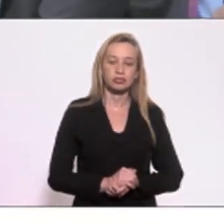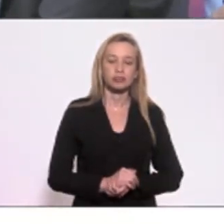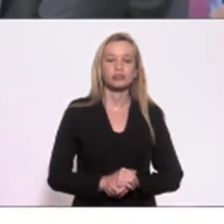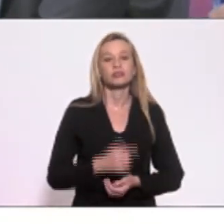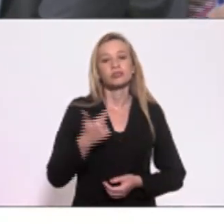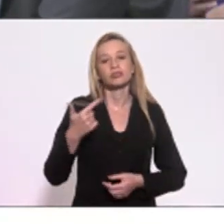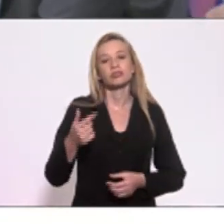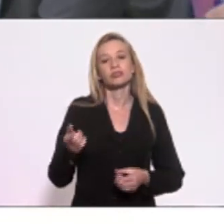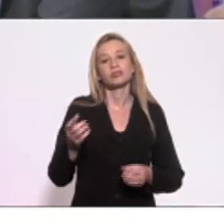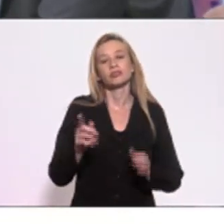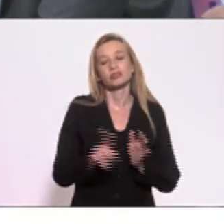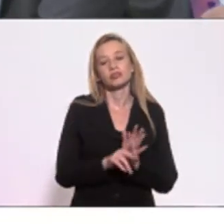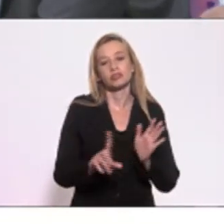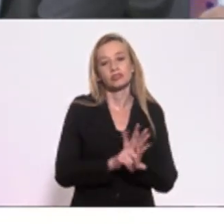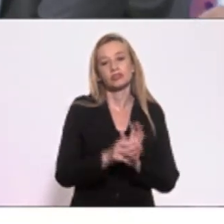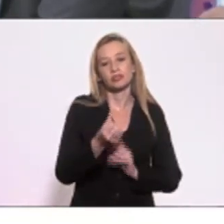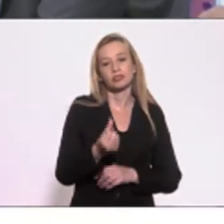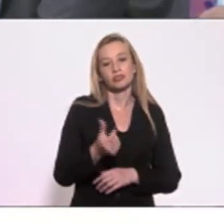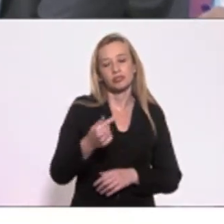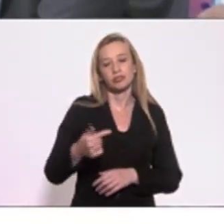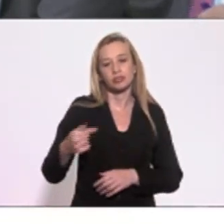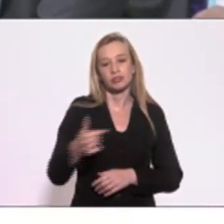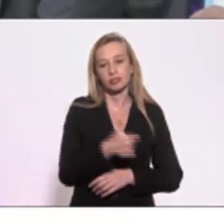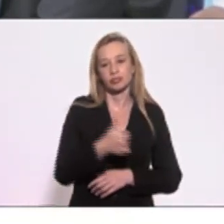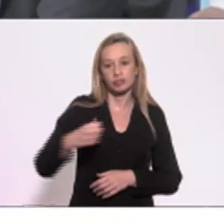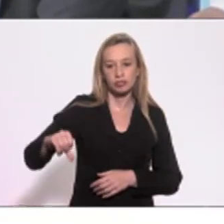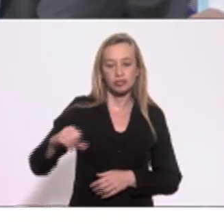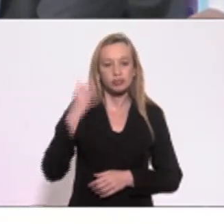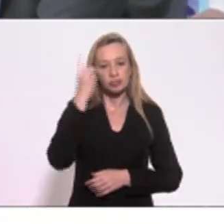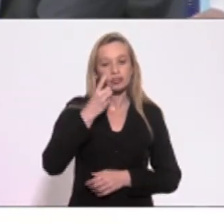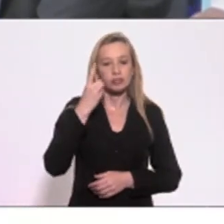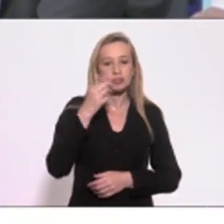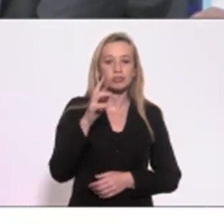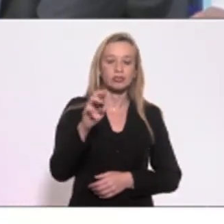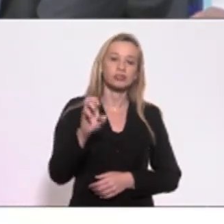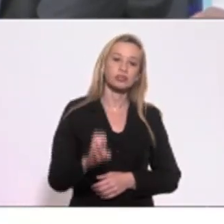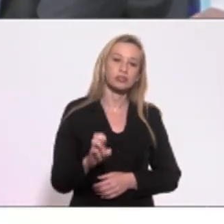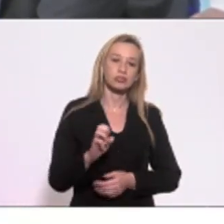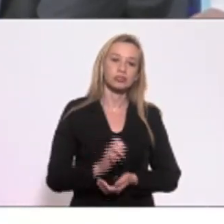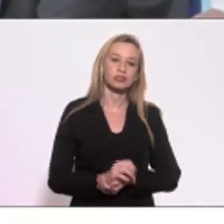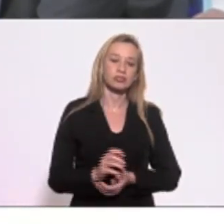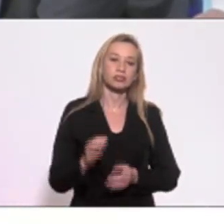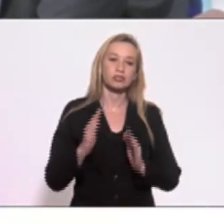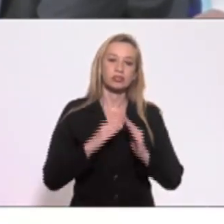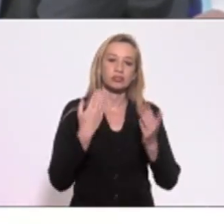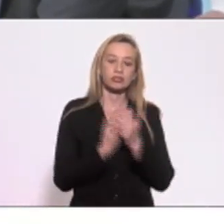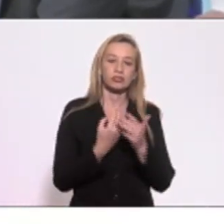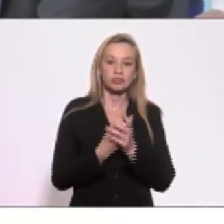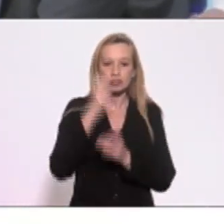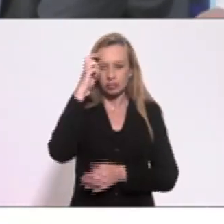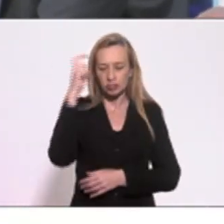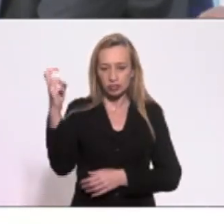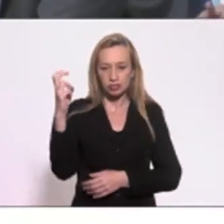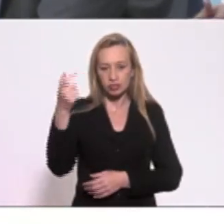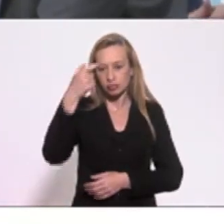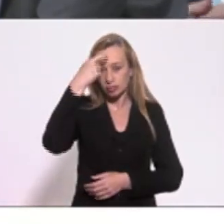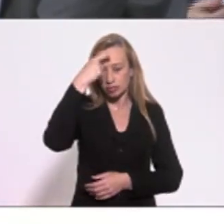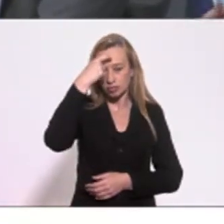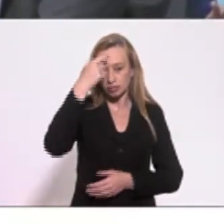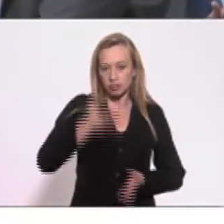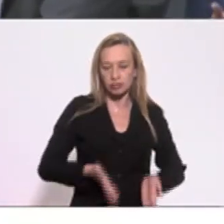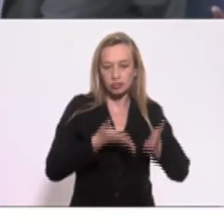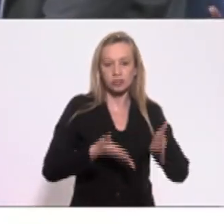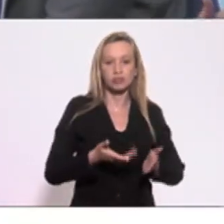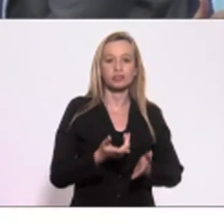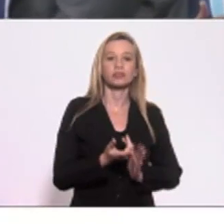Projeto de lei 677 de 2019, de autoria do deputado Rosane Félix, que institui o programa Escola Inteligente e Consumo Consciente para incentivar a economia